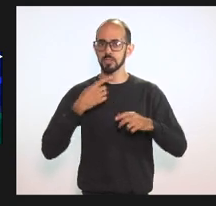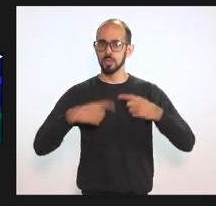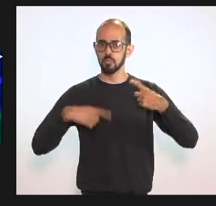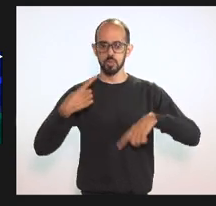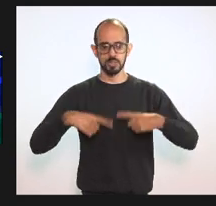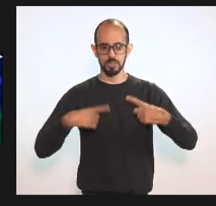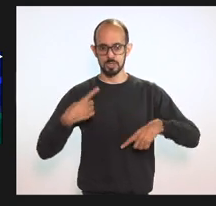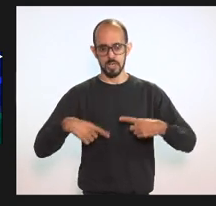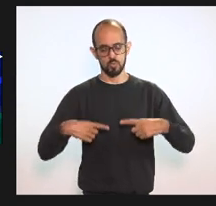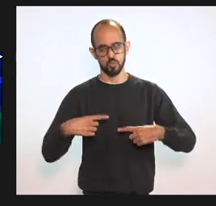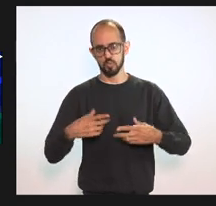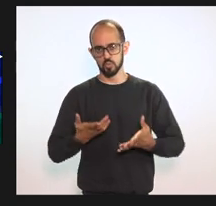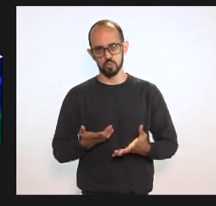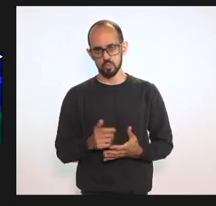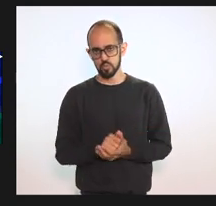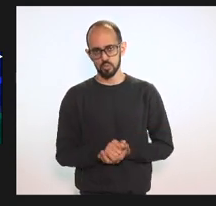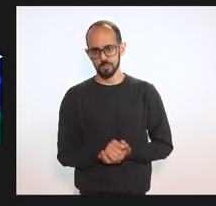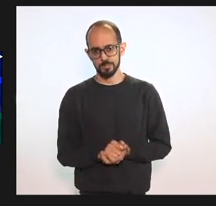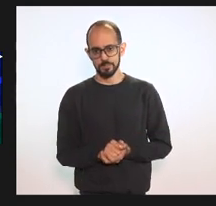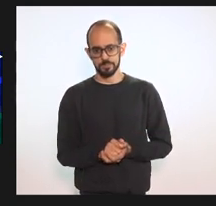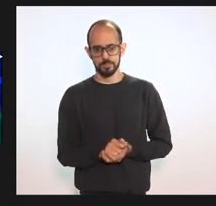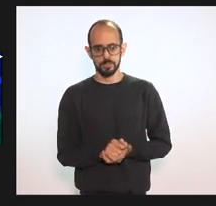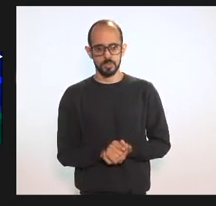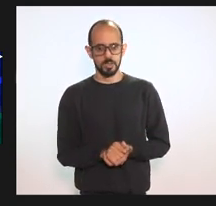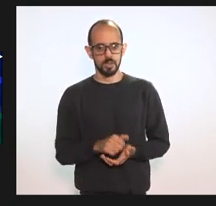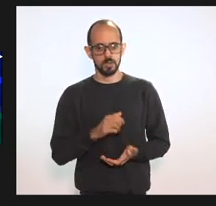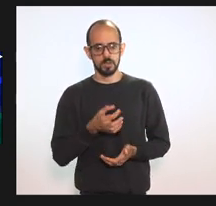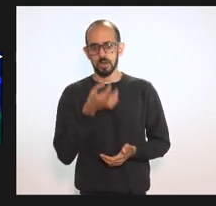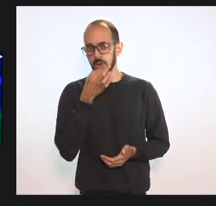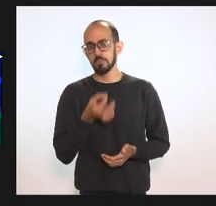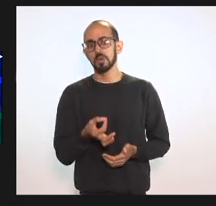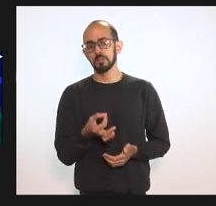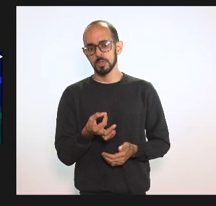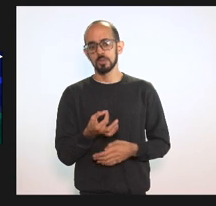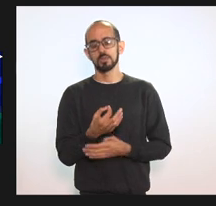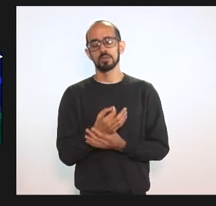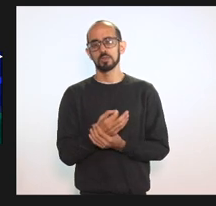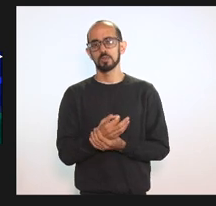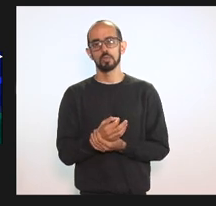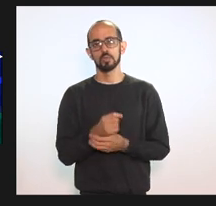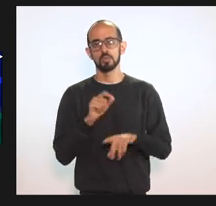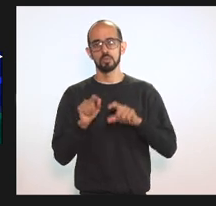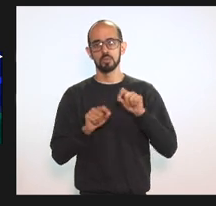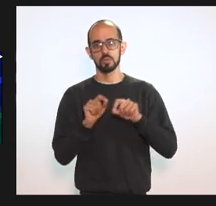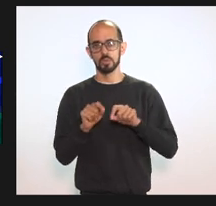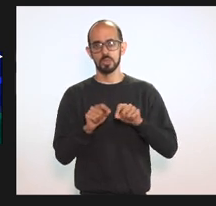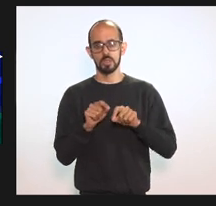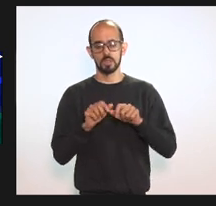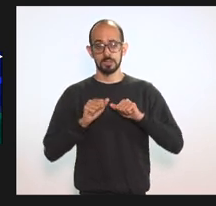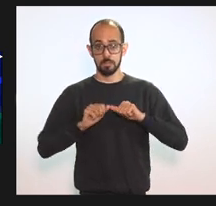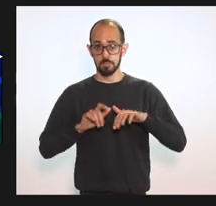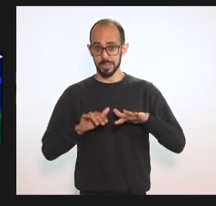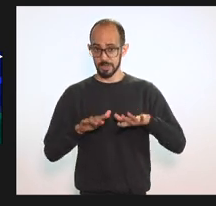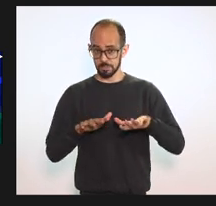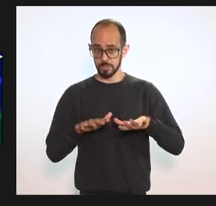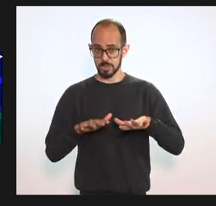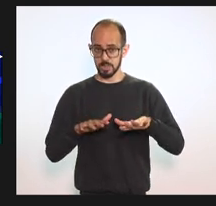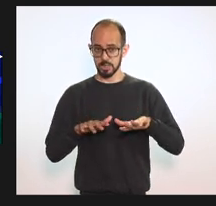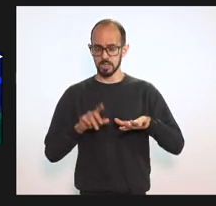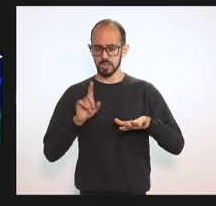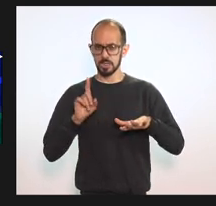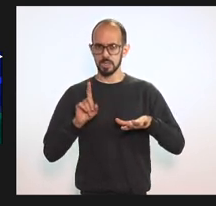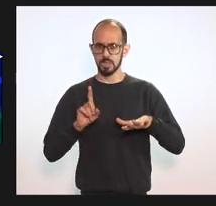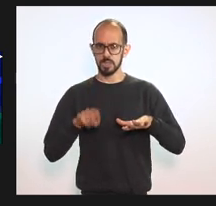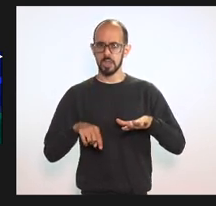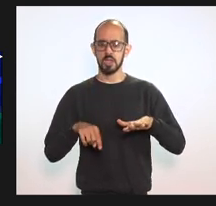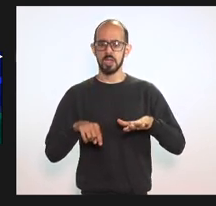forma que tá sempre né Eu acho que essa essa pandemia é uma coisa